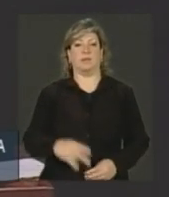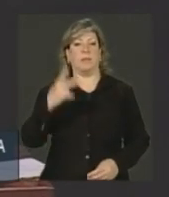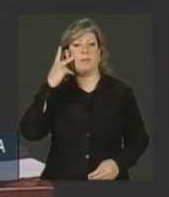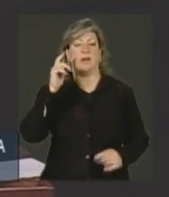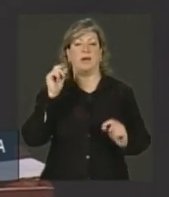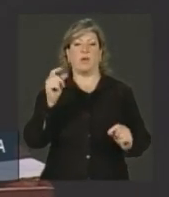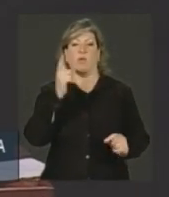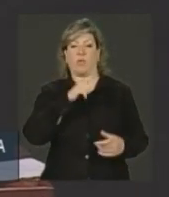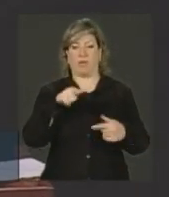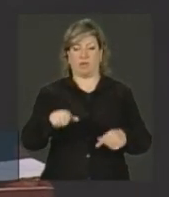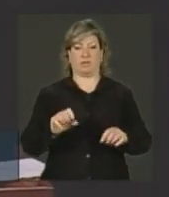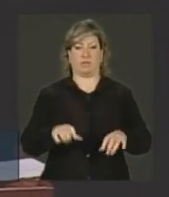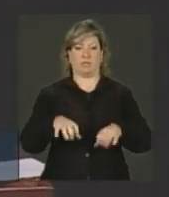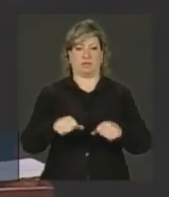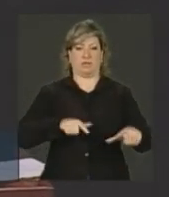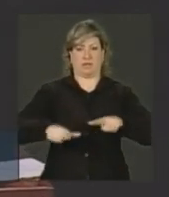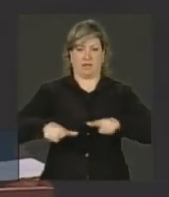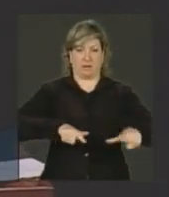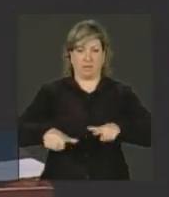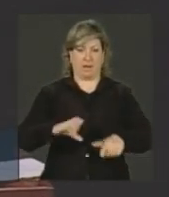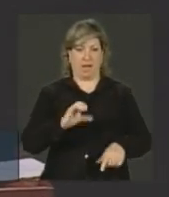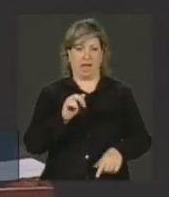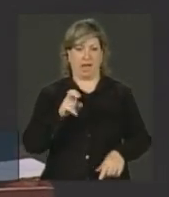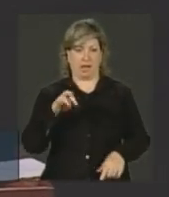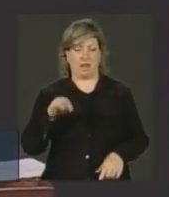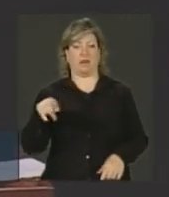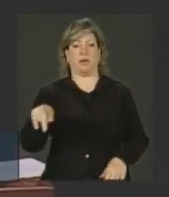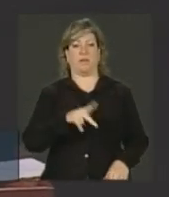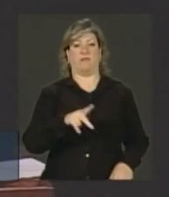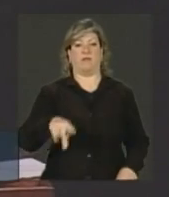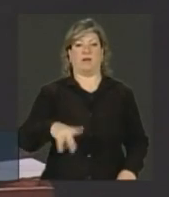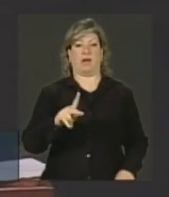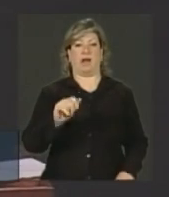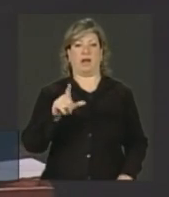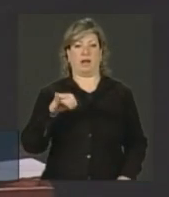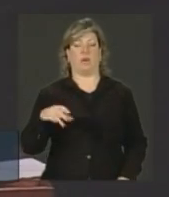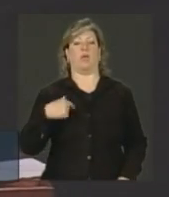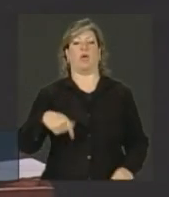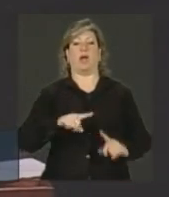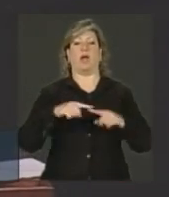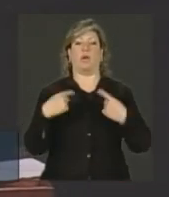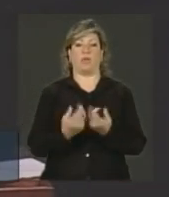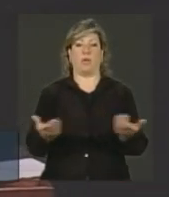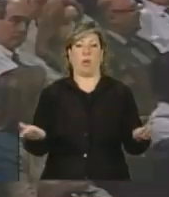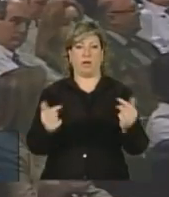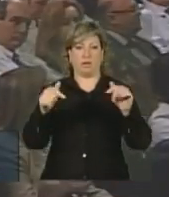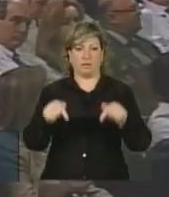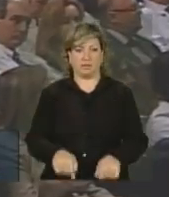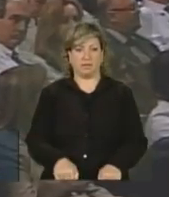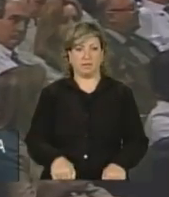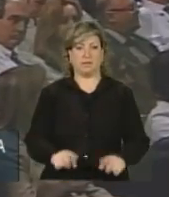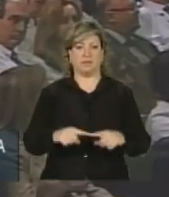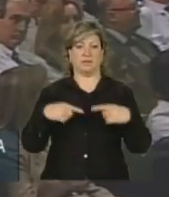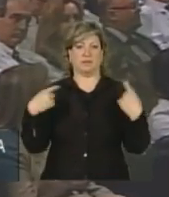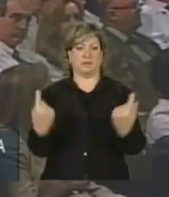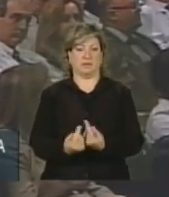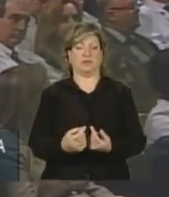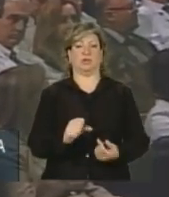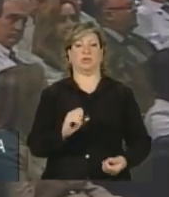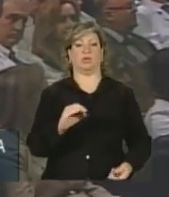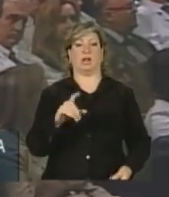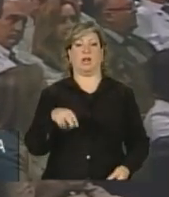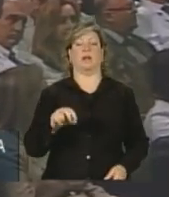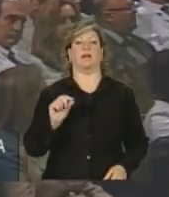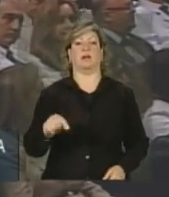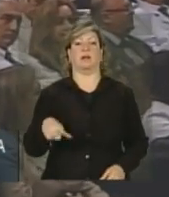da carreira do professor Calil, é que nos reunimos aqui nesse momento, nessa sessão solene,